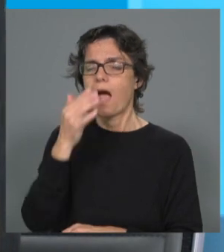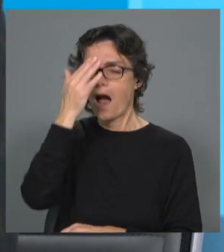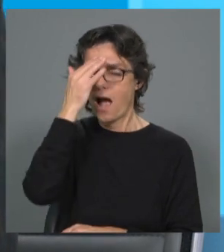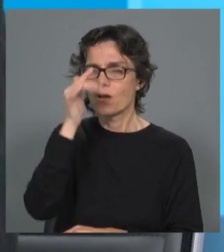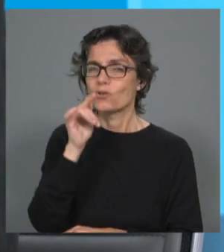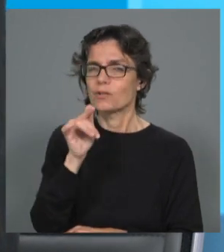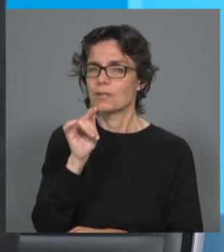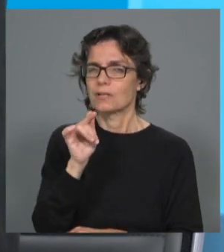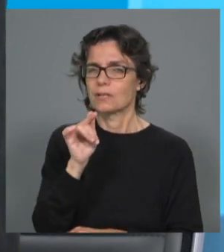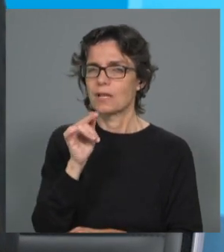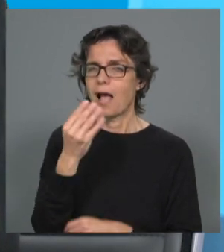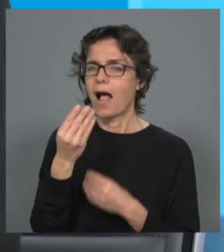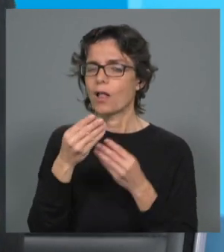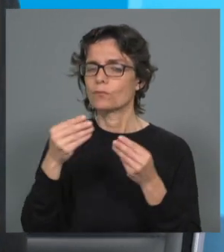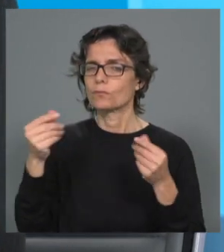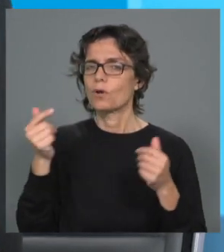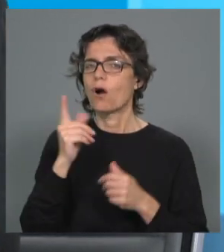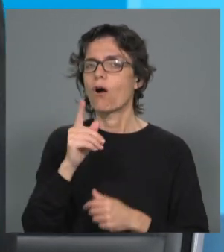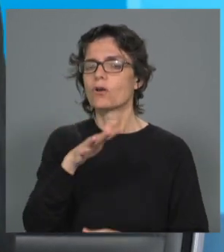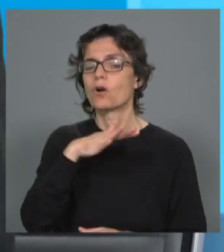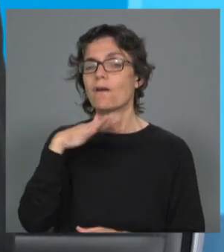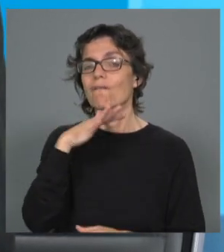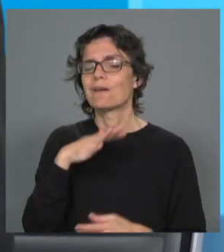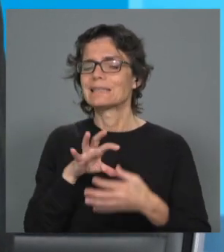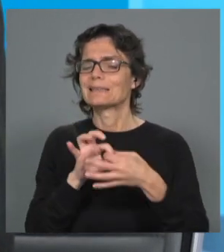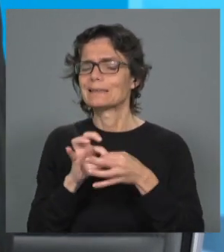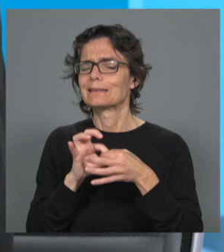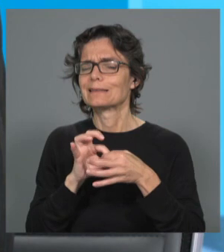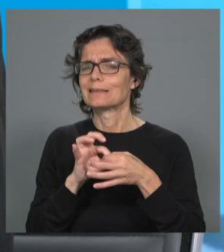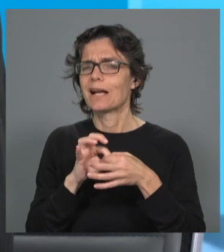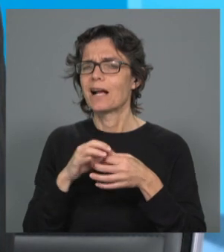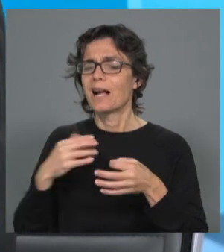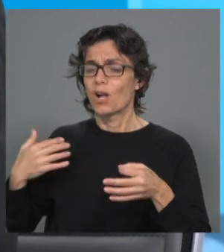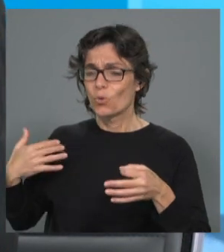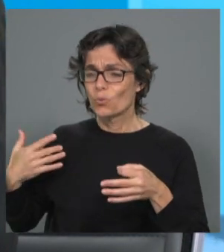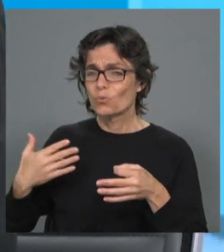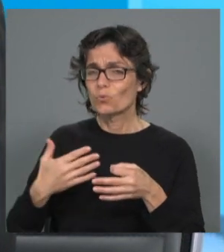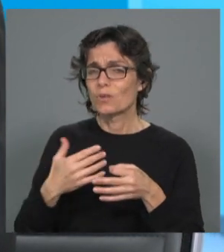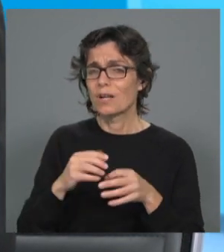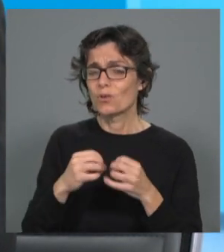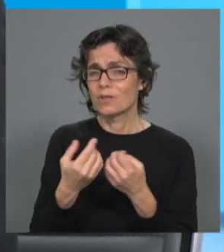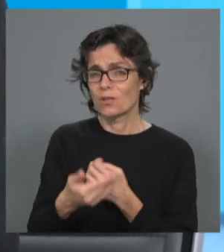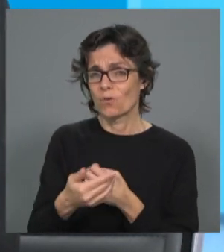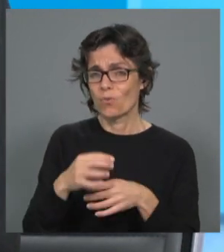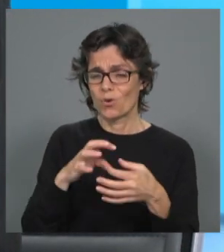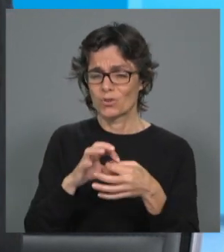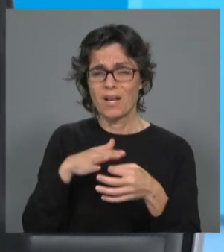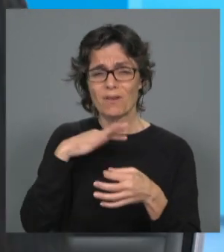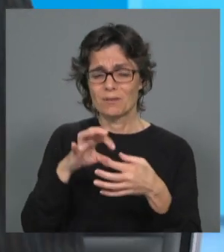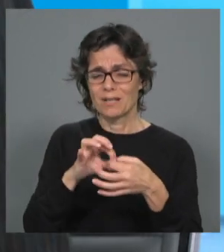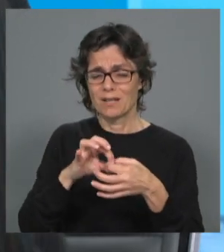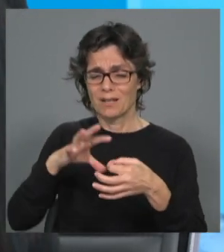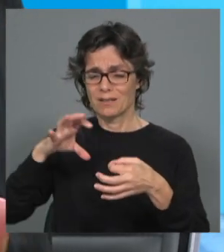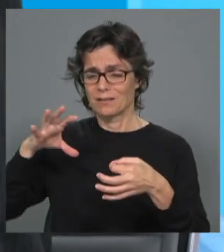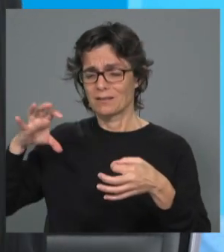o vínculo familiar. É engraçado que outro dia estava a ouvir uma conversa de um pai a dizer: eu